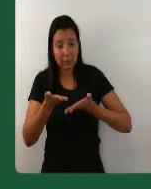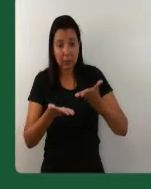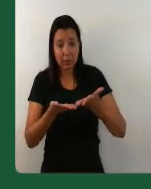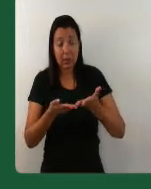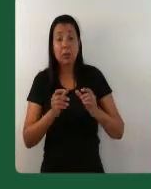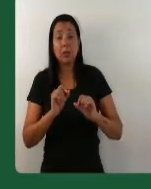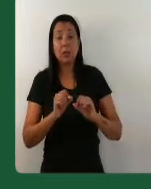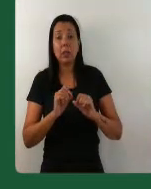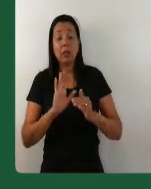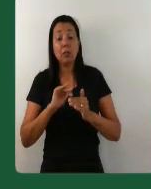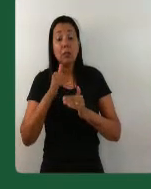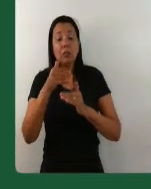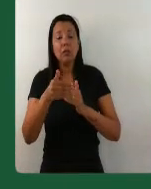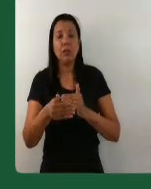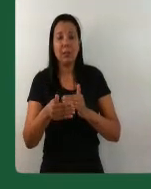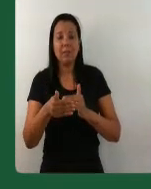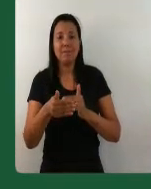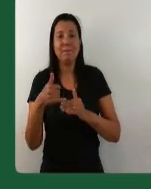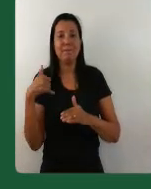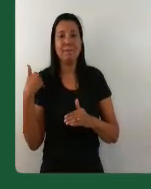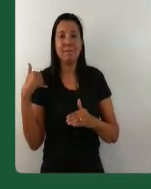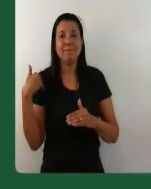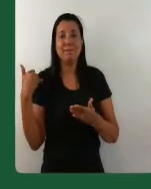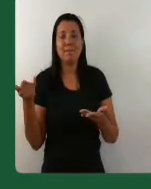totalmente fora da idade